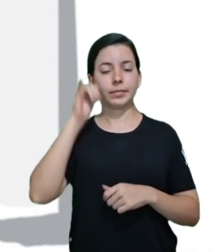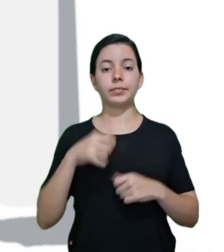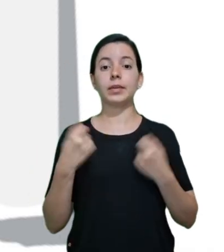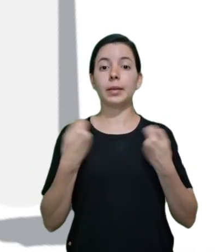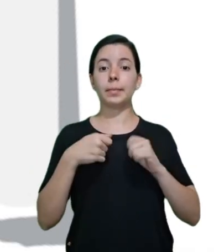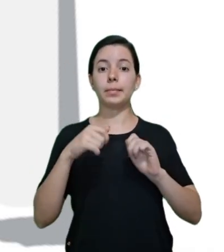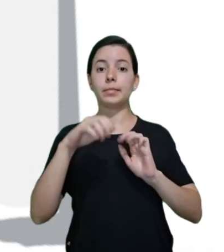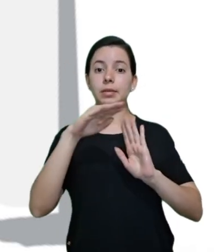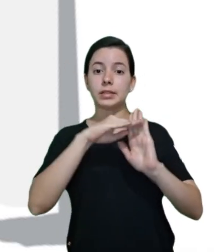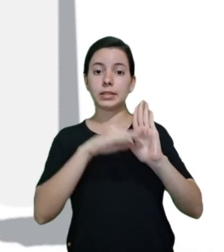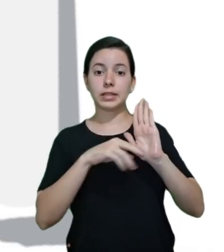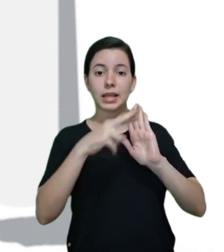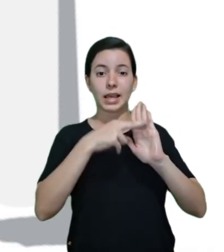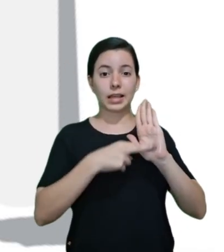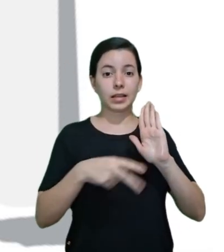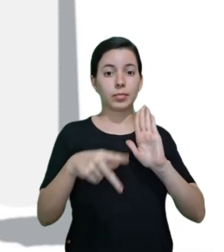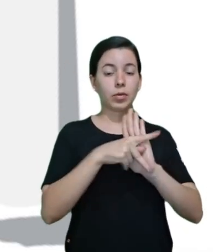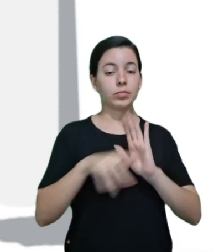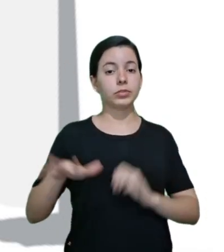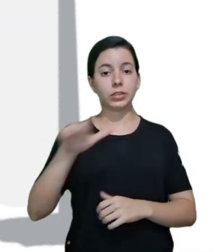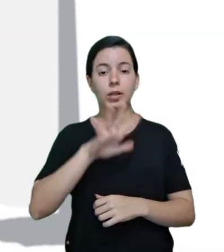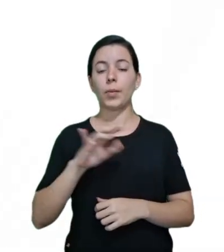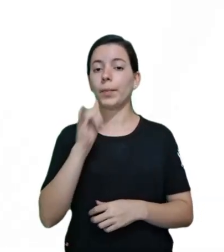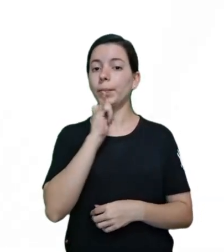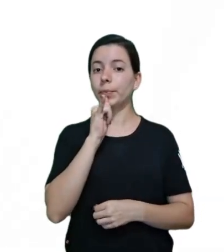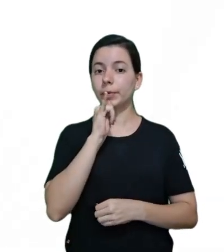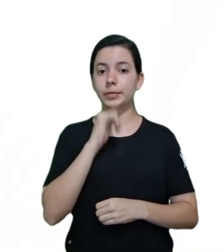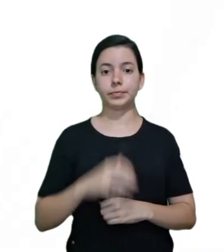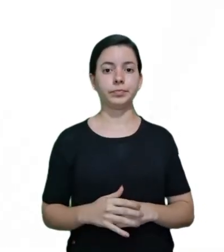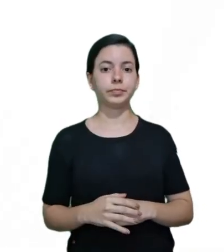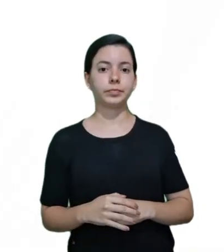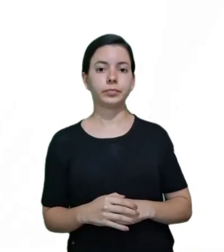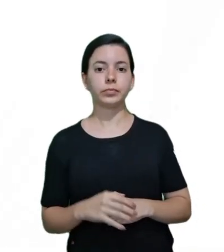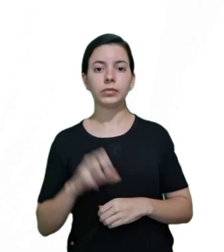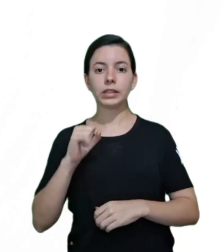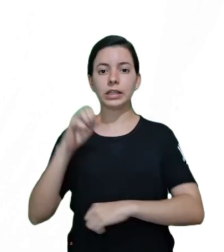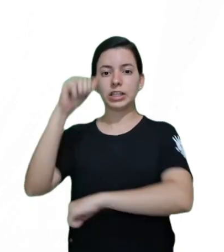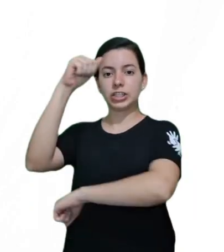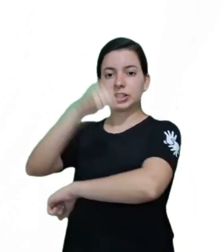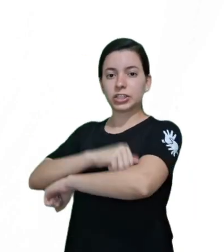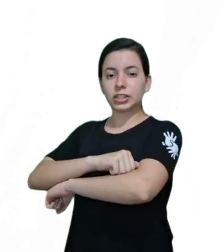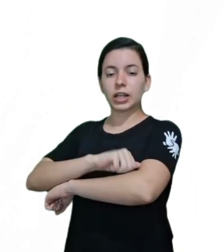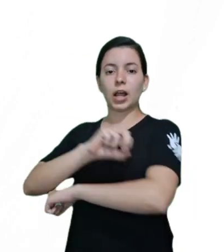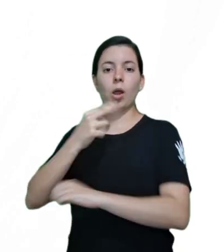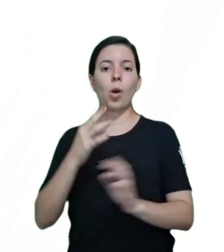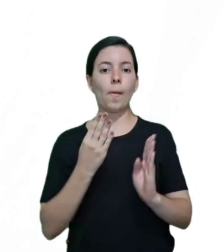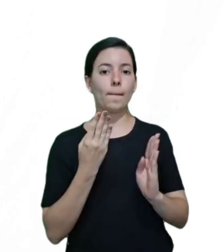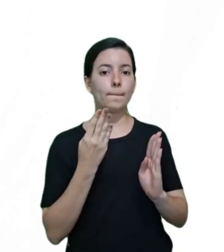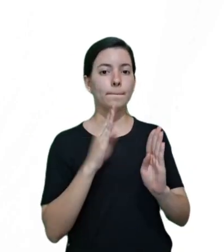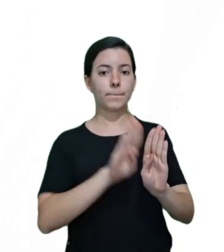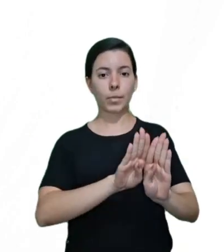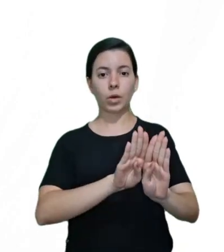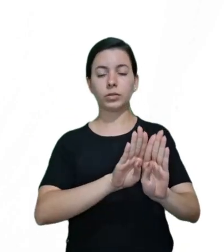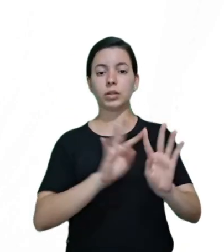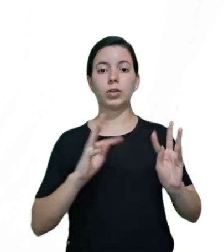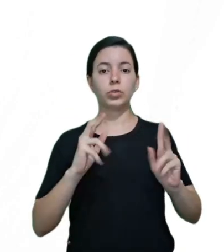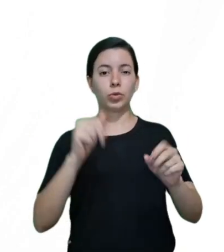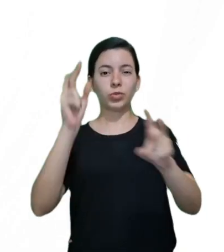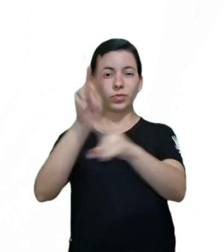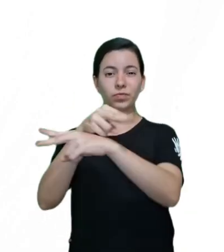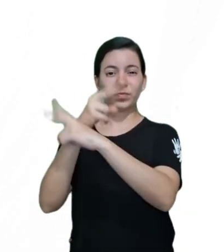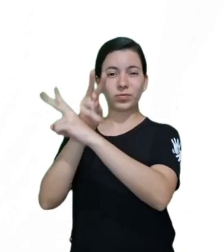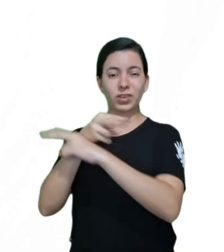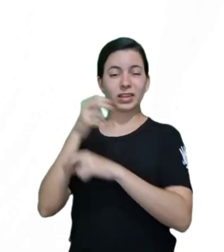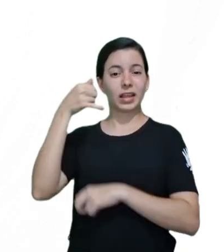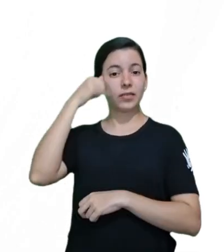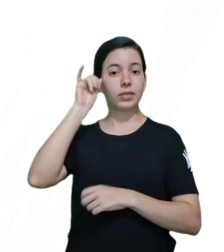regras gerais a serem seguidas para qualquer técnica asséptica, como por exemplo, fechar as janelas e portas para reduzir as correntes de